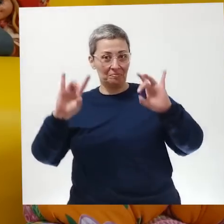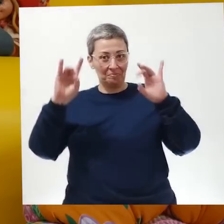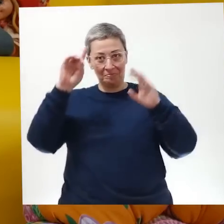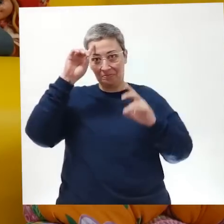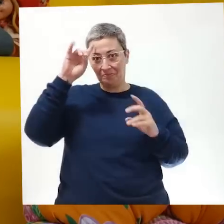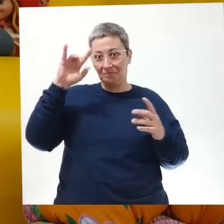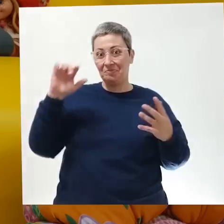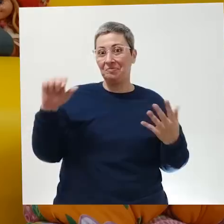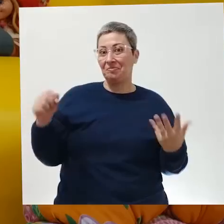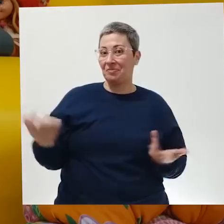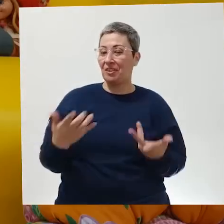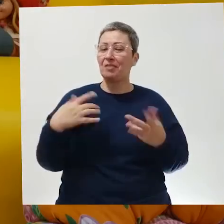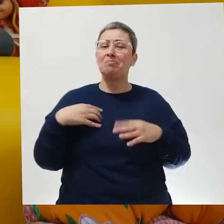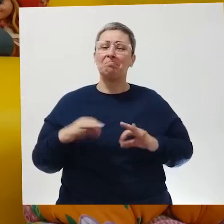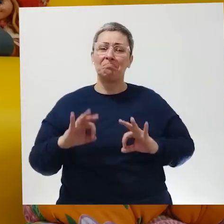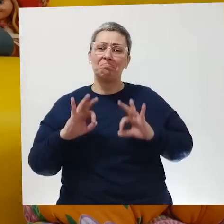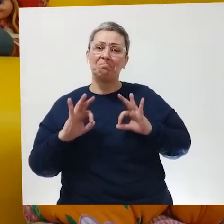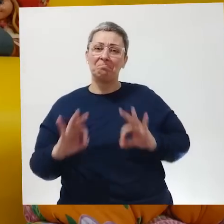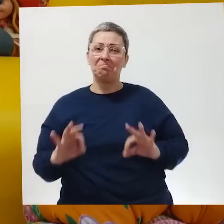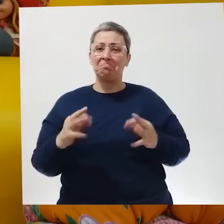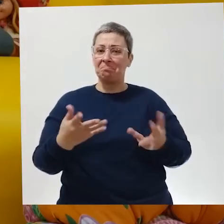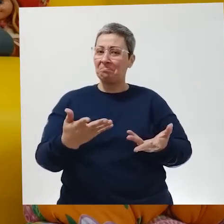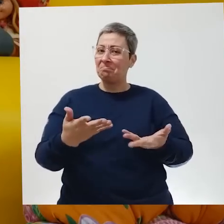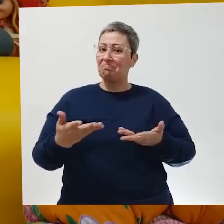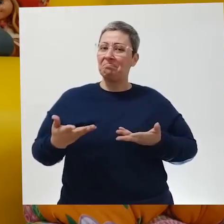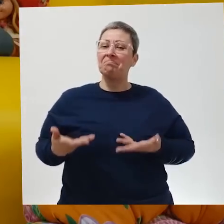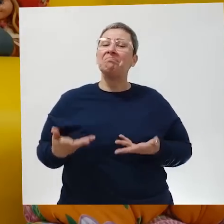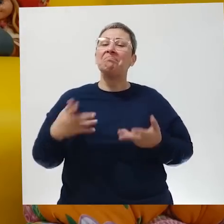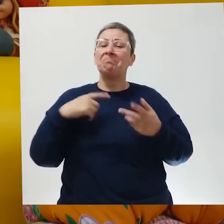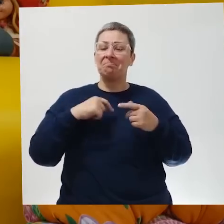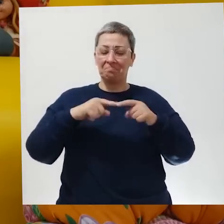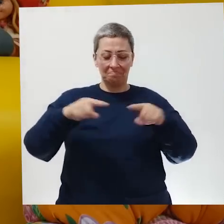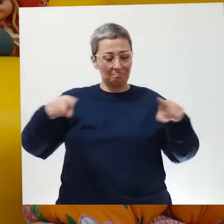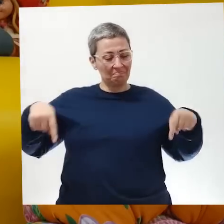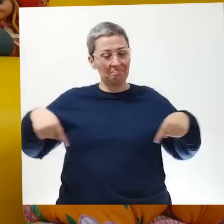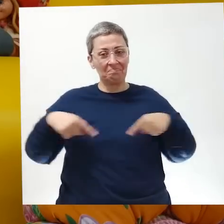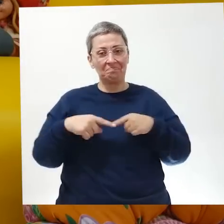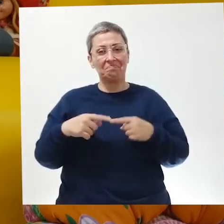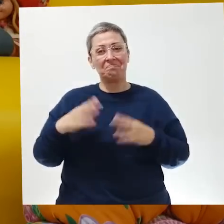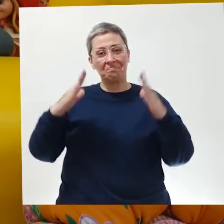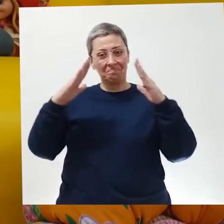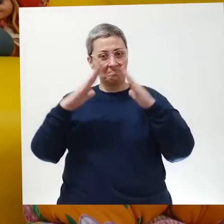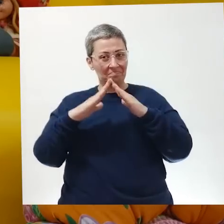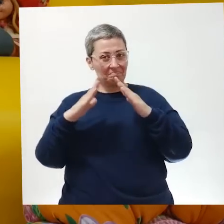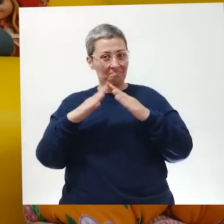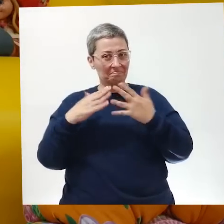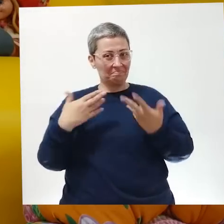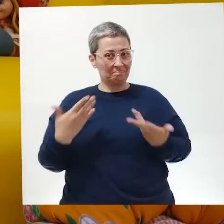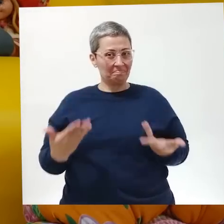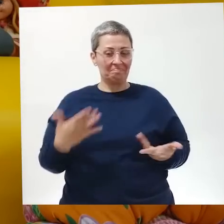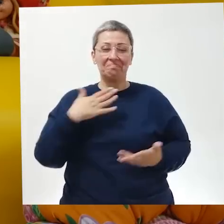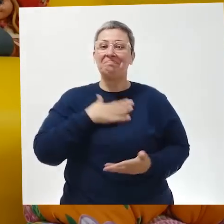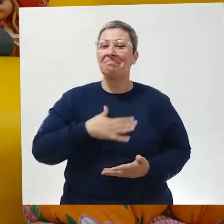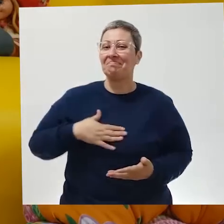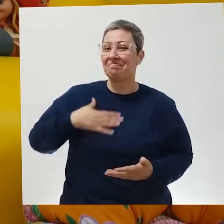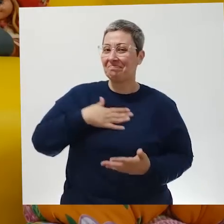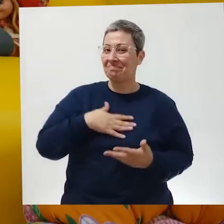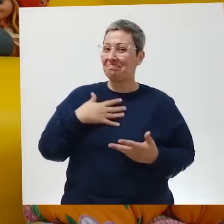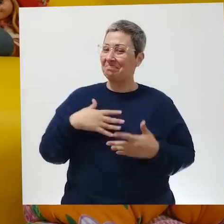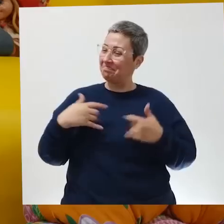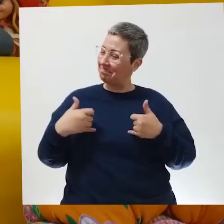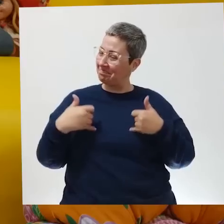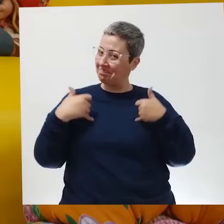especial e eu faço questão de recebê-los na sala da minha casa. Que delícia, que honra